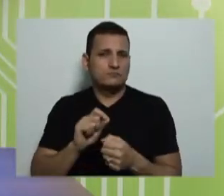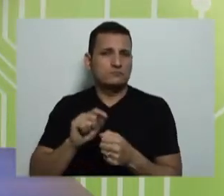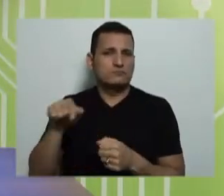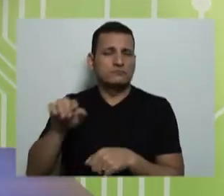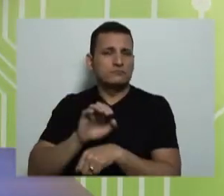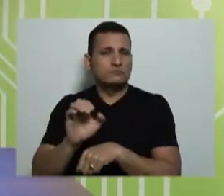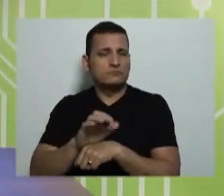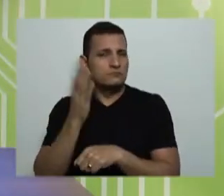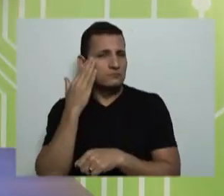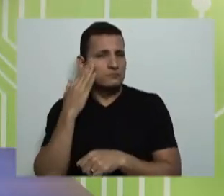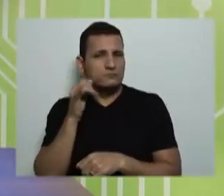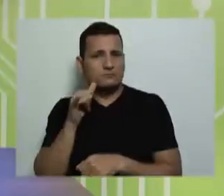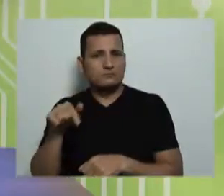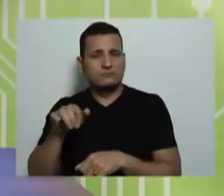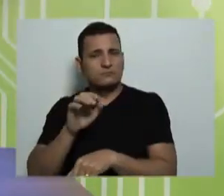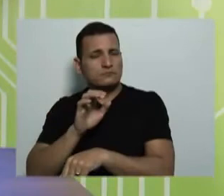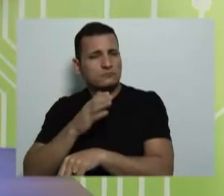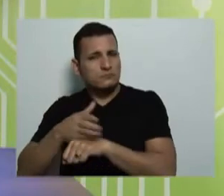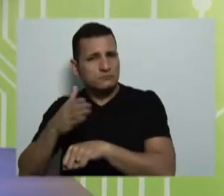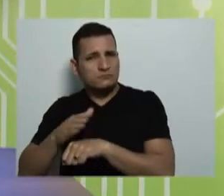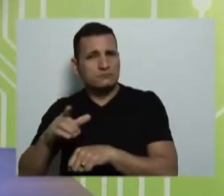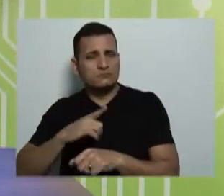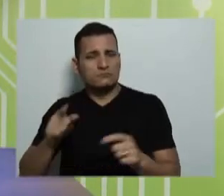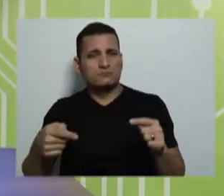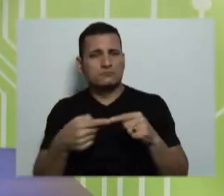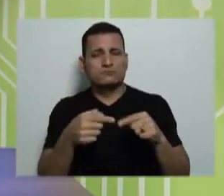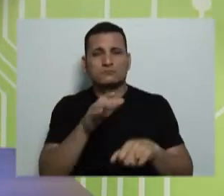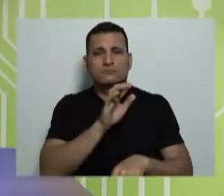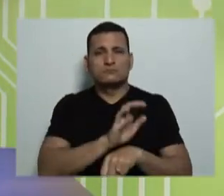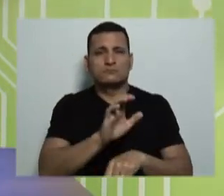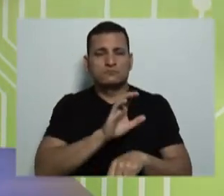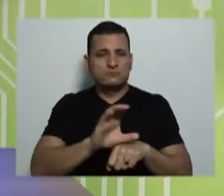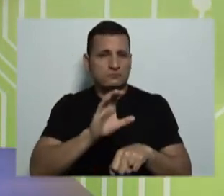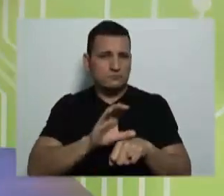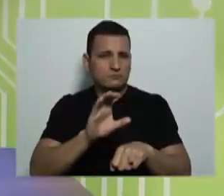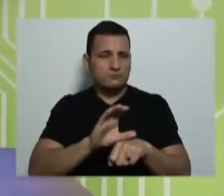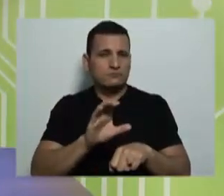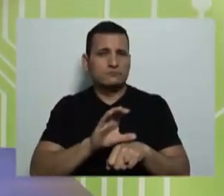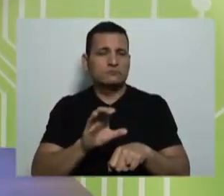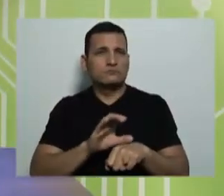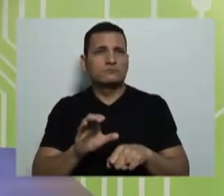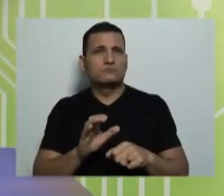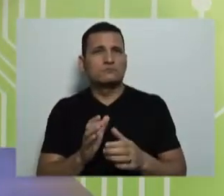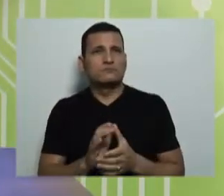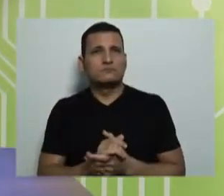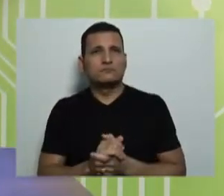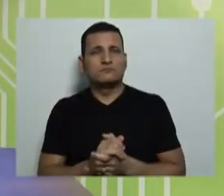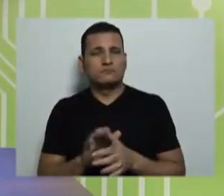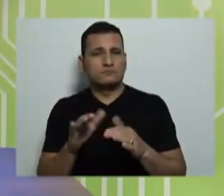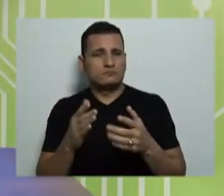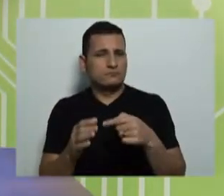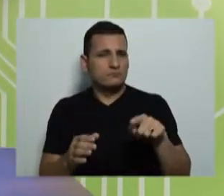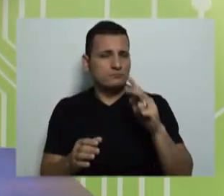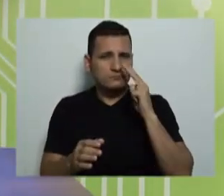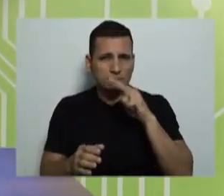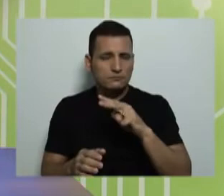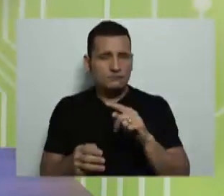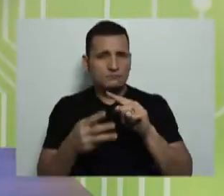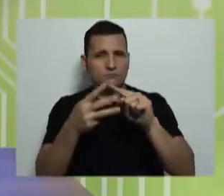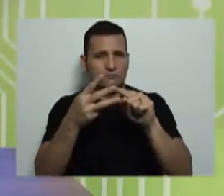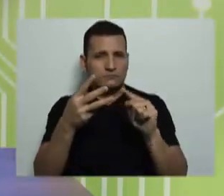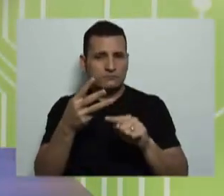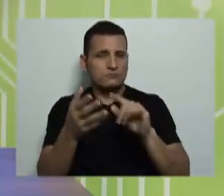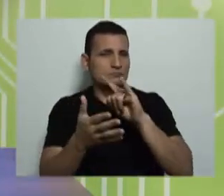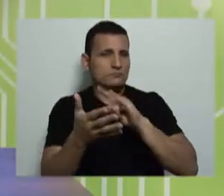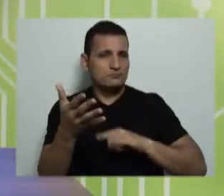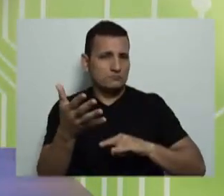essas práticas têm a ver com o eixo formativo do curso e as demais exigências. Então vejam que esses três documentos, não